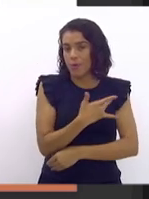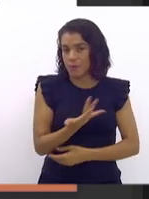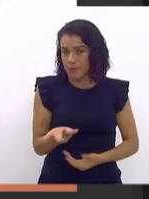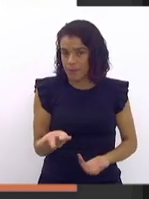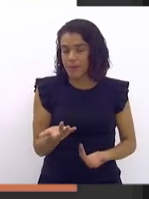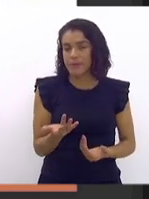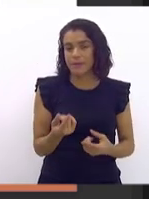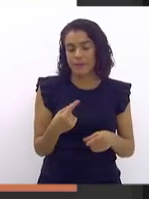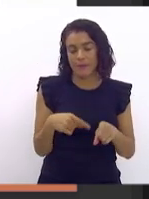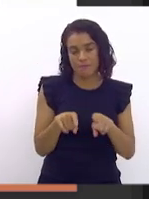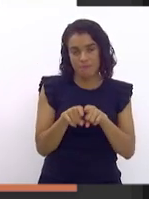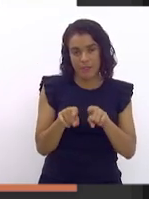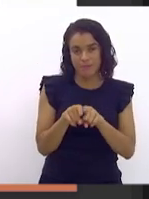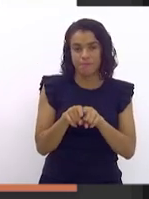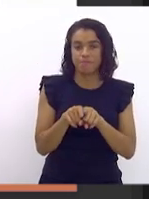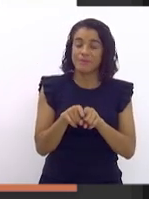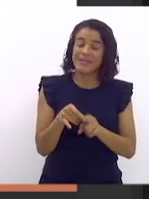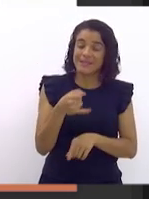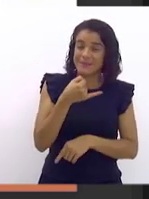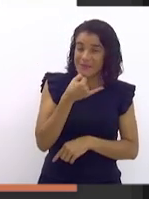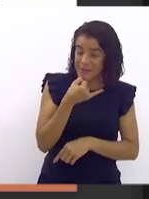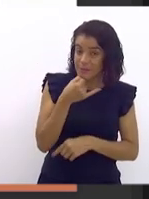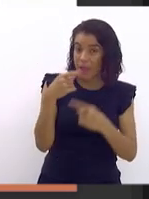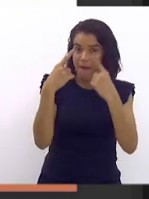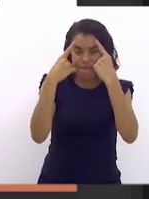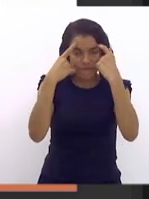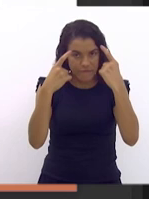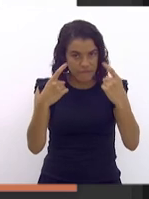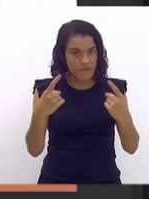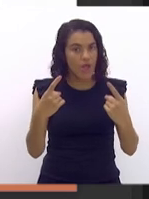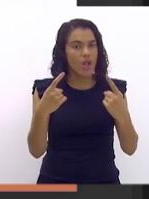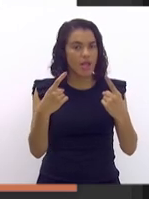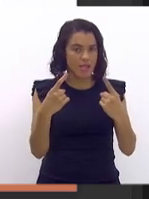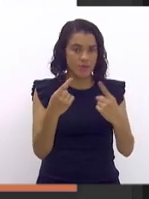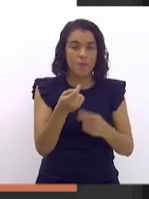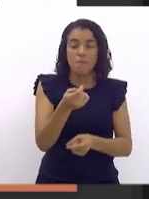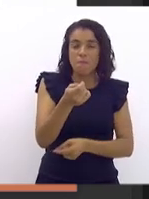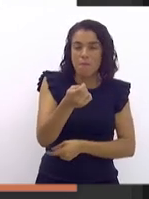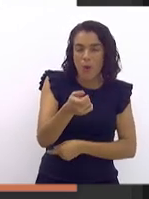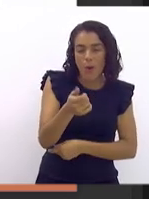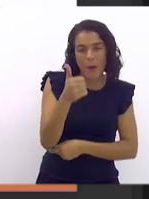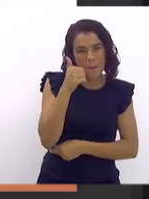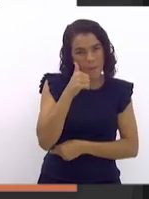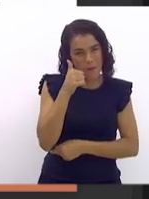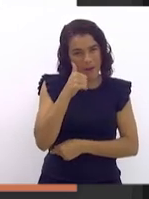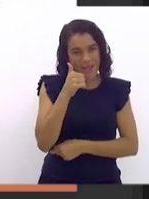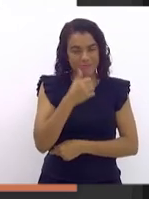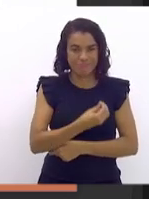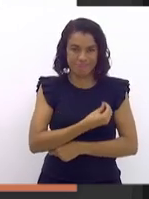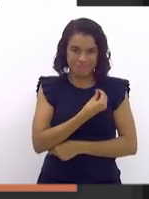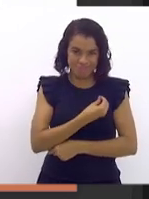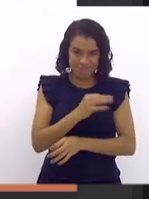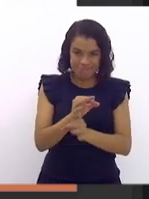psicológica de estar nesse meio que, infelizmente, é tão violento com as poucas mulheres, né, que atualmente estão, e a gente espera que esse número de